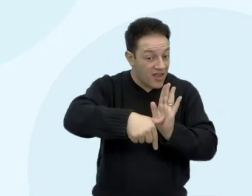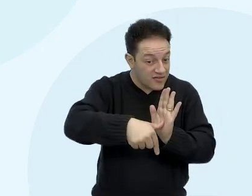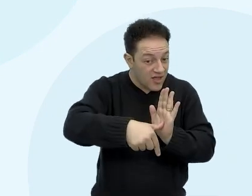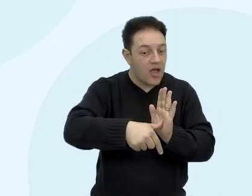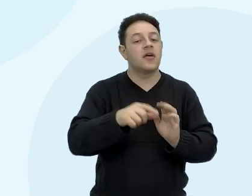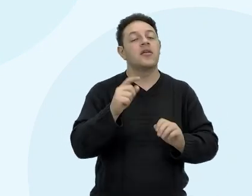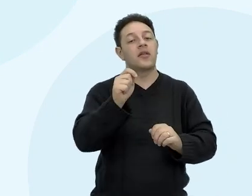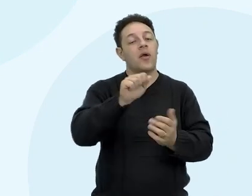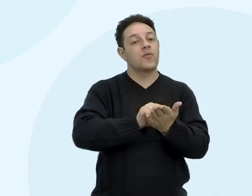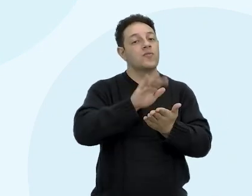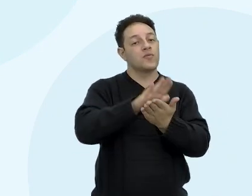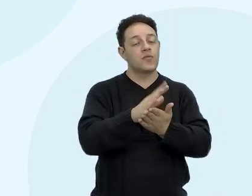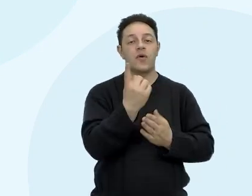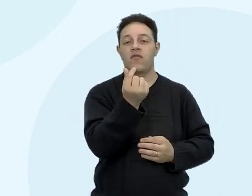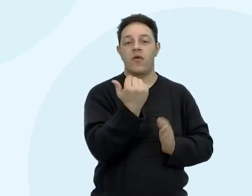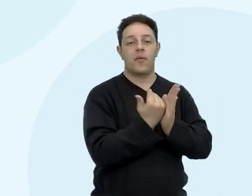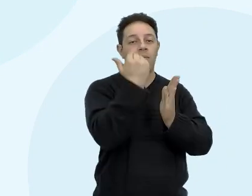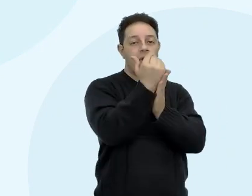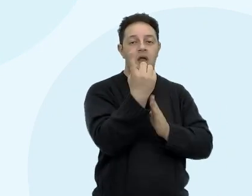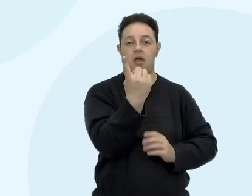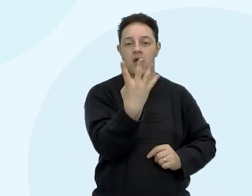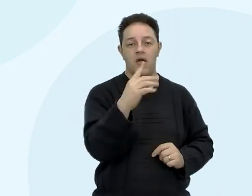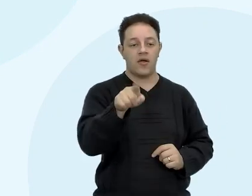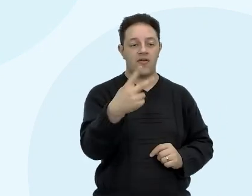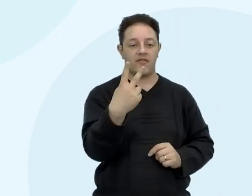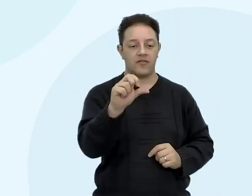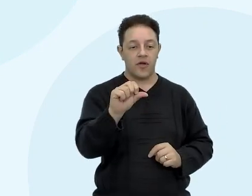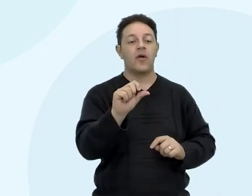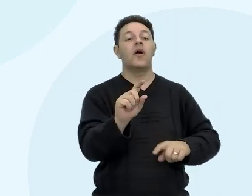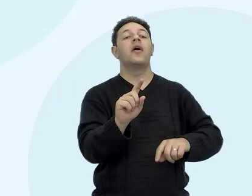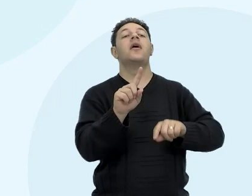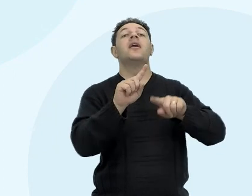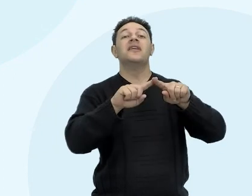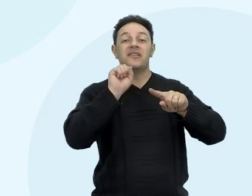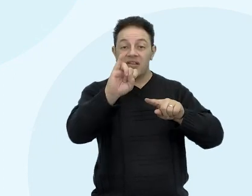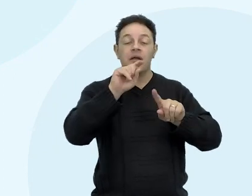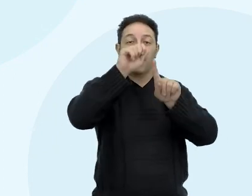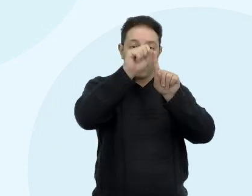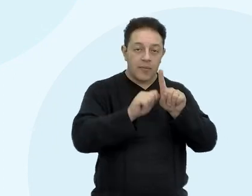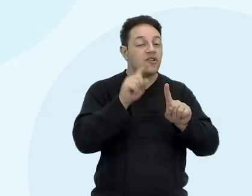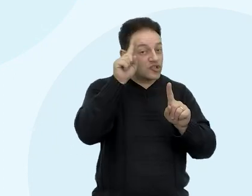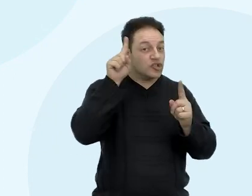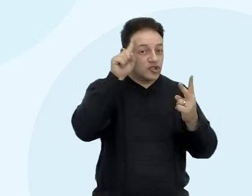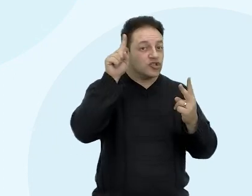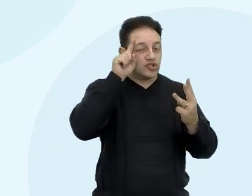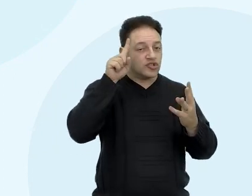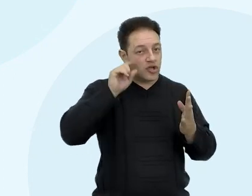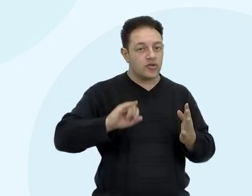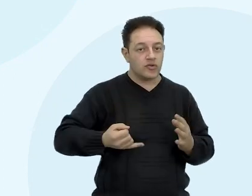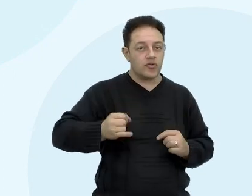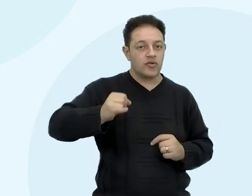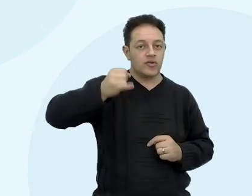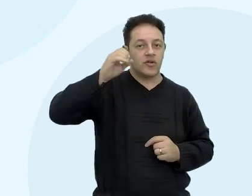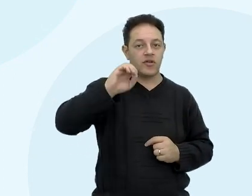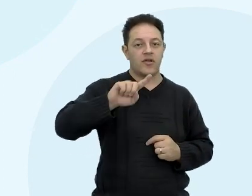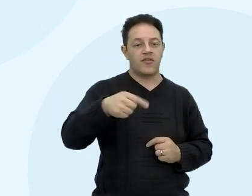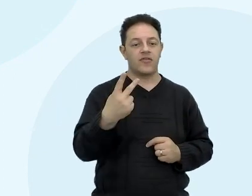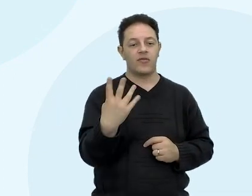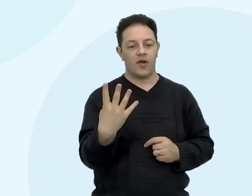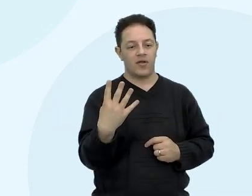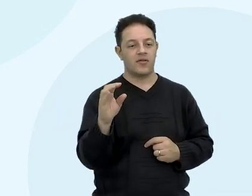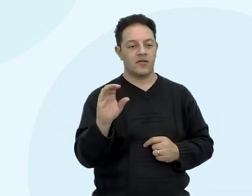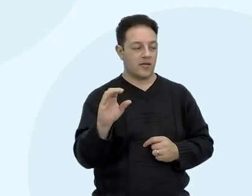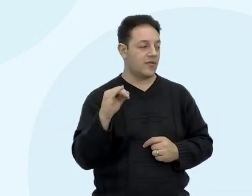de 14,29 e depois 24 centavos por dia. Muito importante aí ler isso